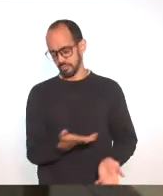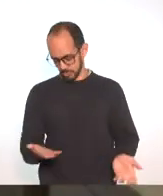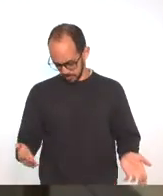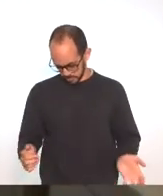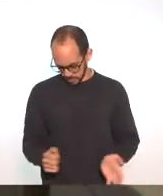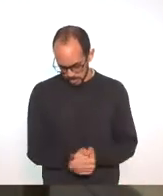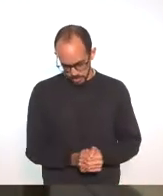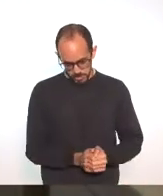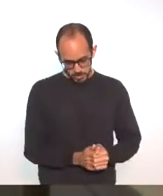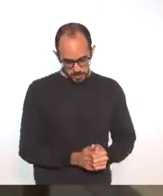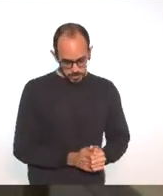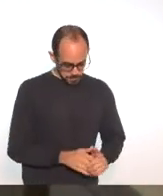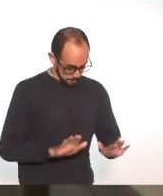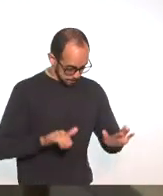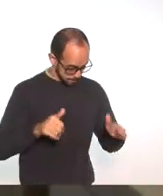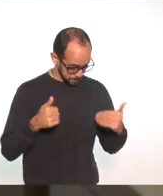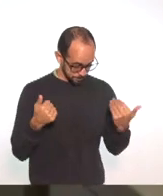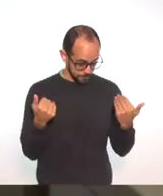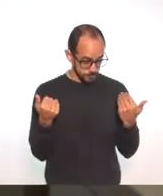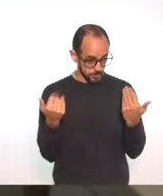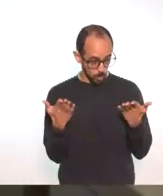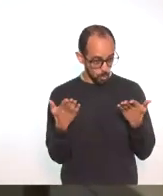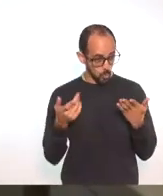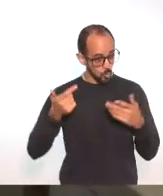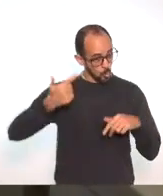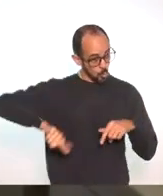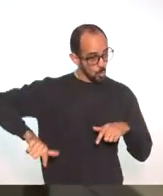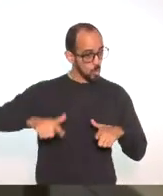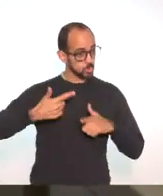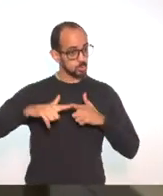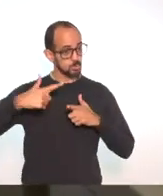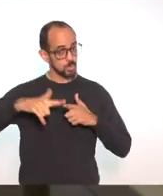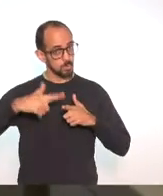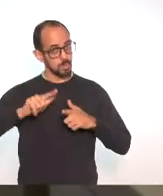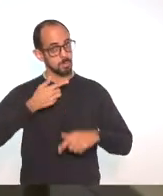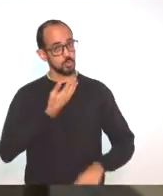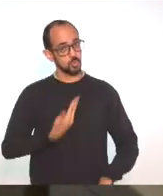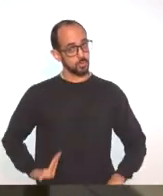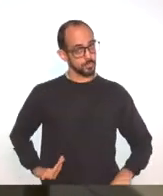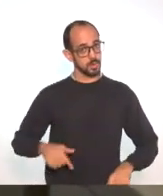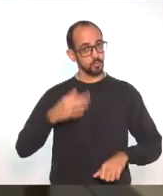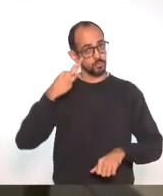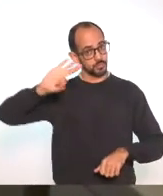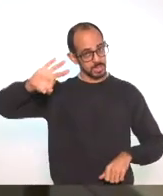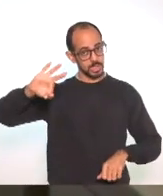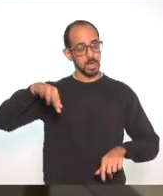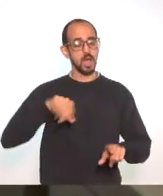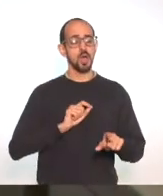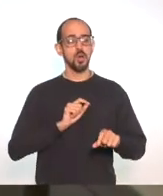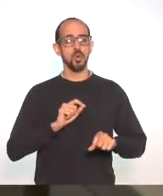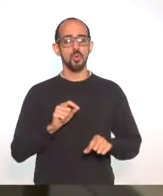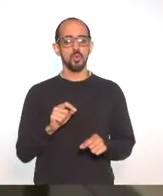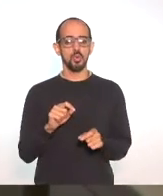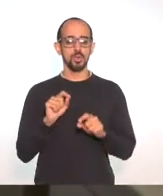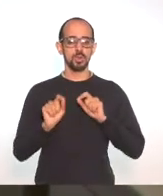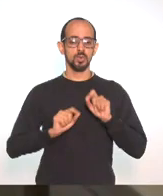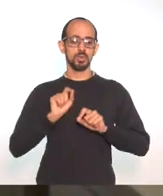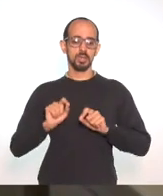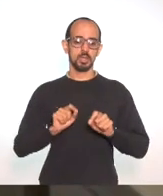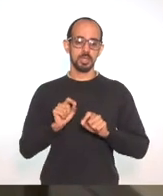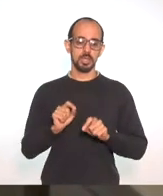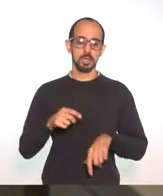decisões e o Atlético fragilidade do governo federal que devia subir através do pernil